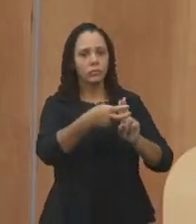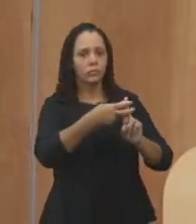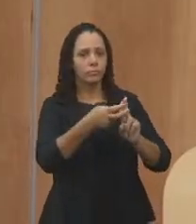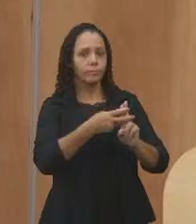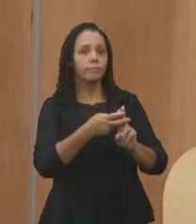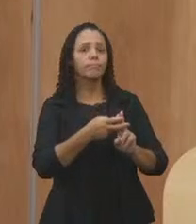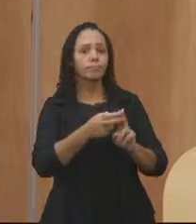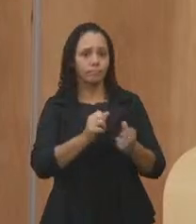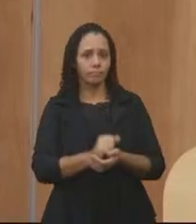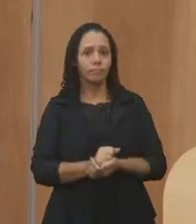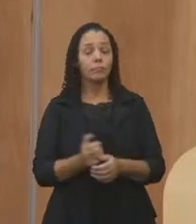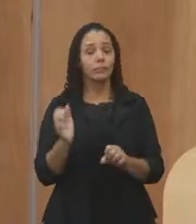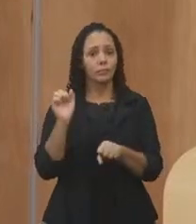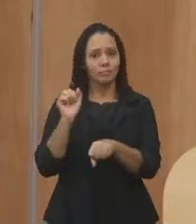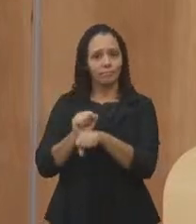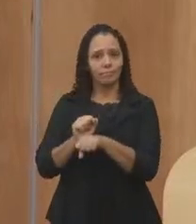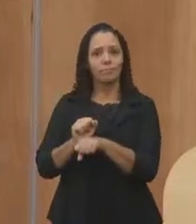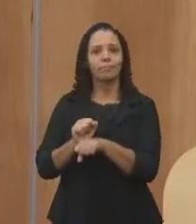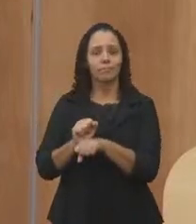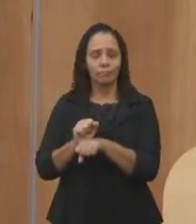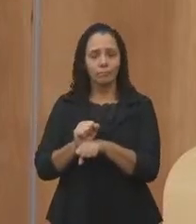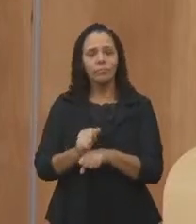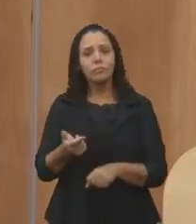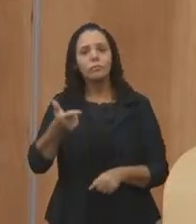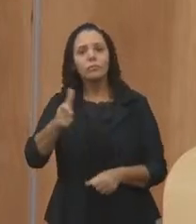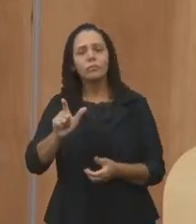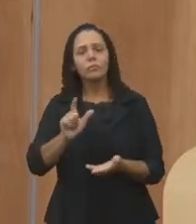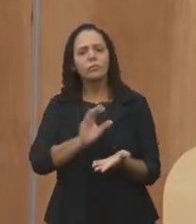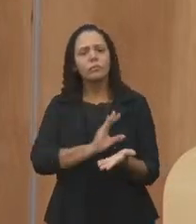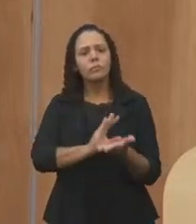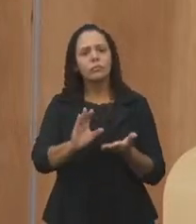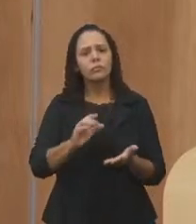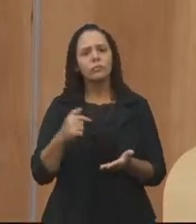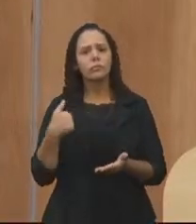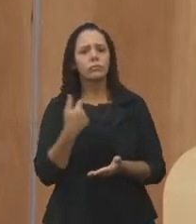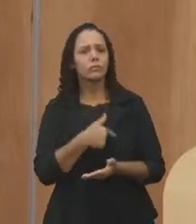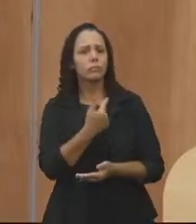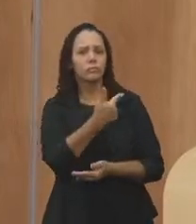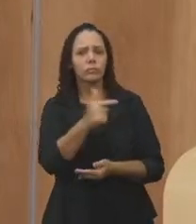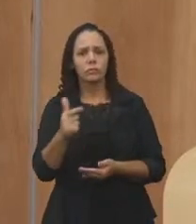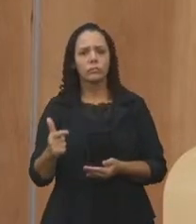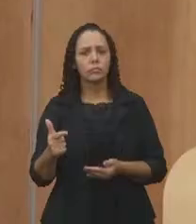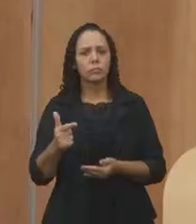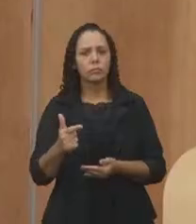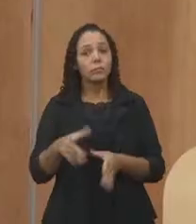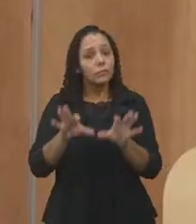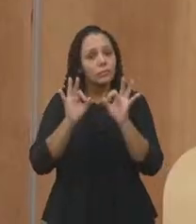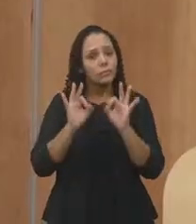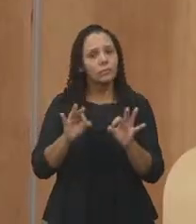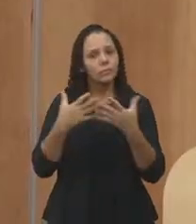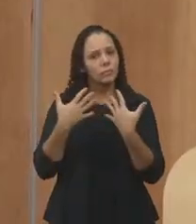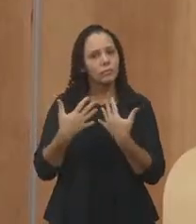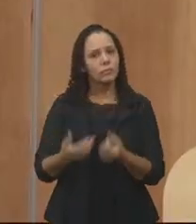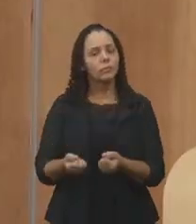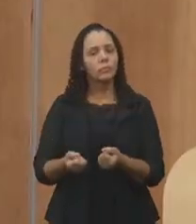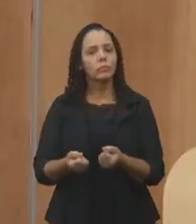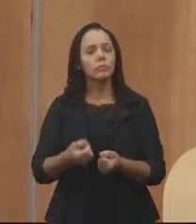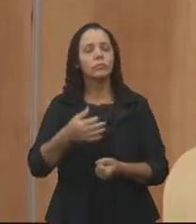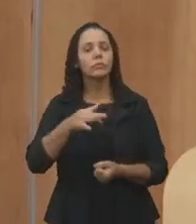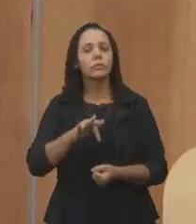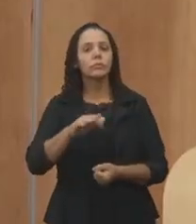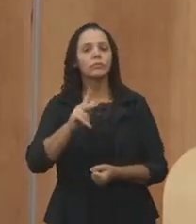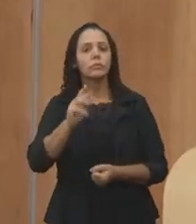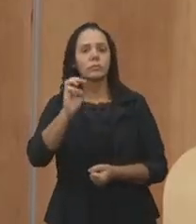crítico de congelamento. E o outro repasse que a gente ainda não tem tanta certeza como vai ser o